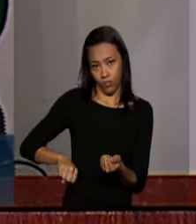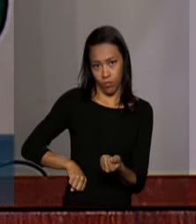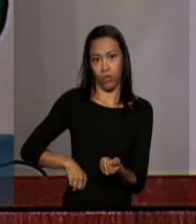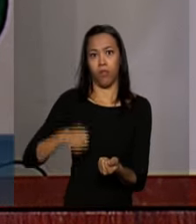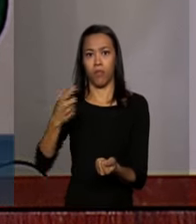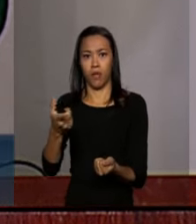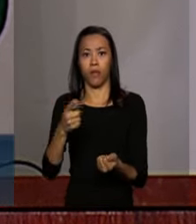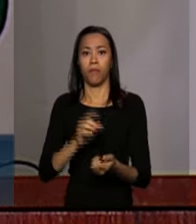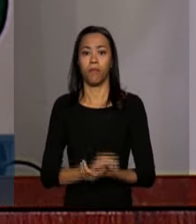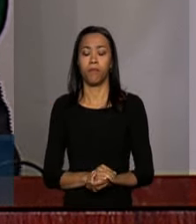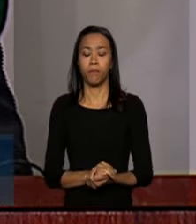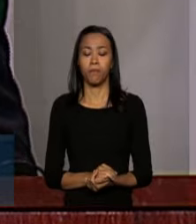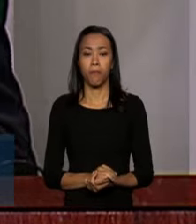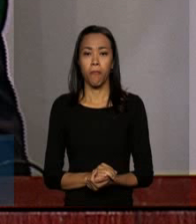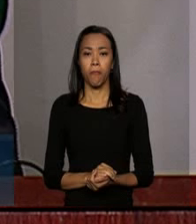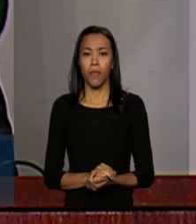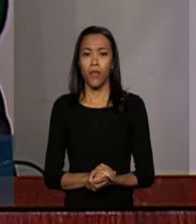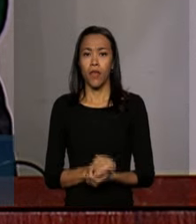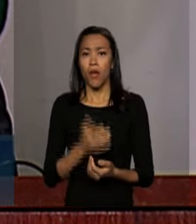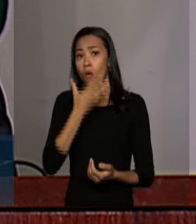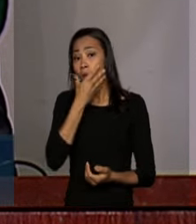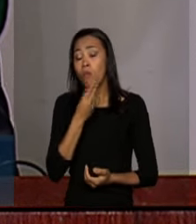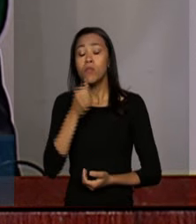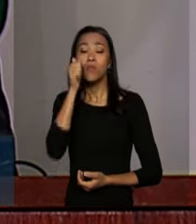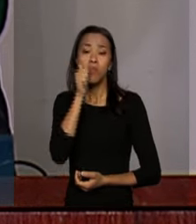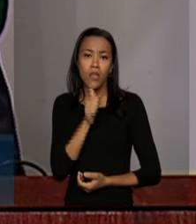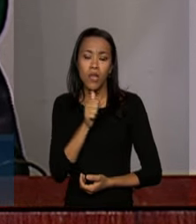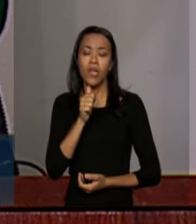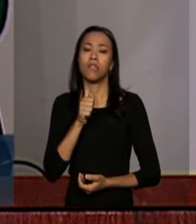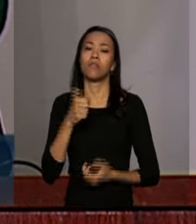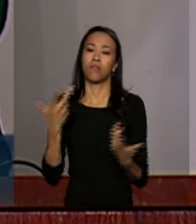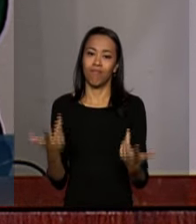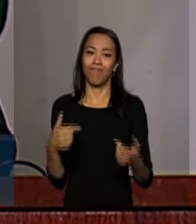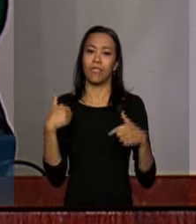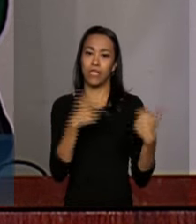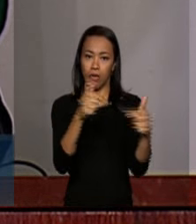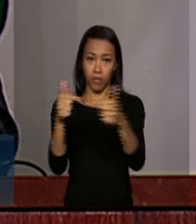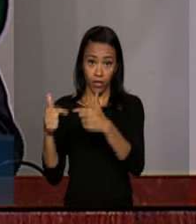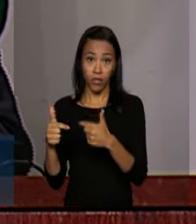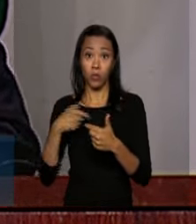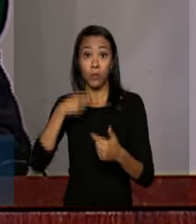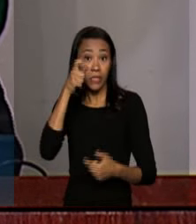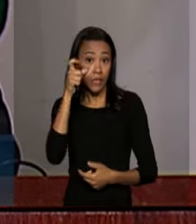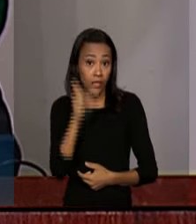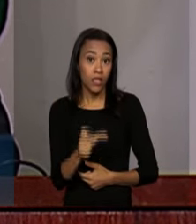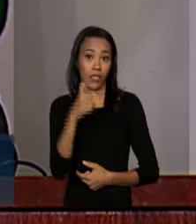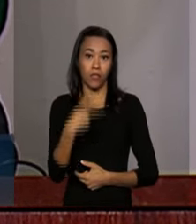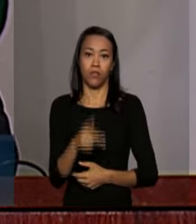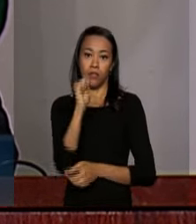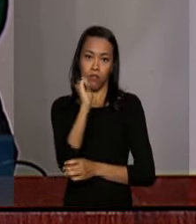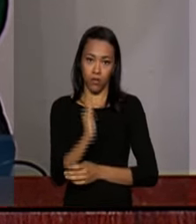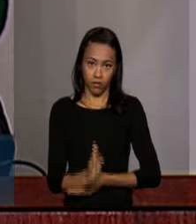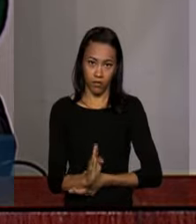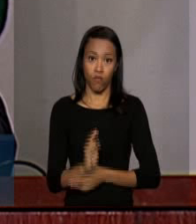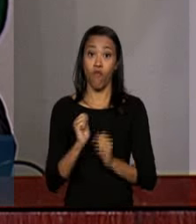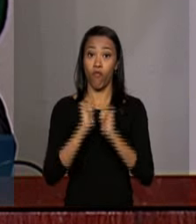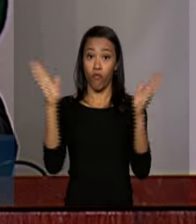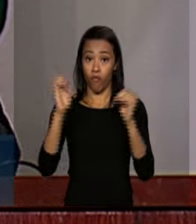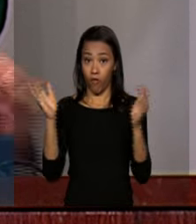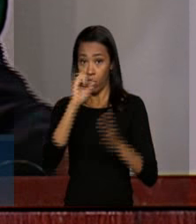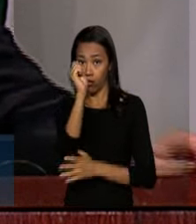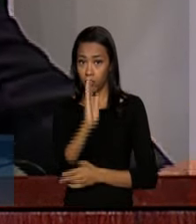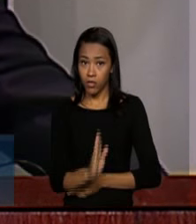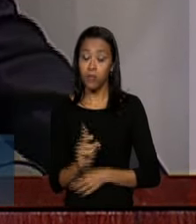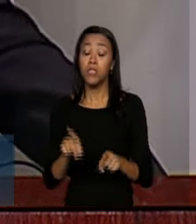de Khartoum a Kinshasa. Homens e mulheres dedicam suas vidas à defesa do interesse nacional e à prestação de auxílio